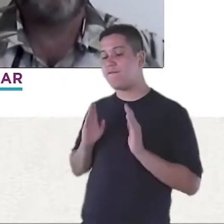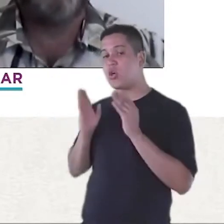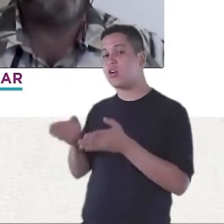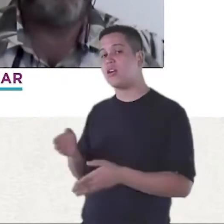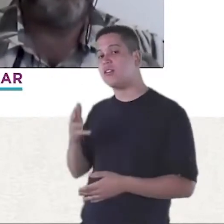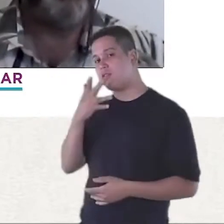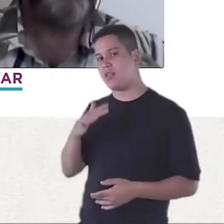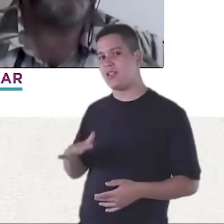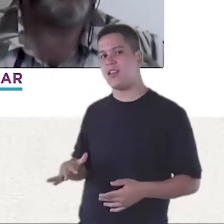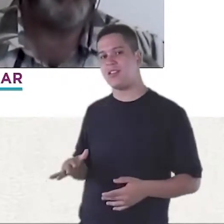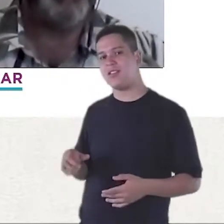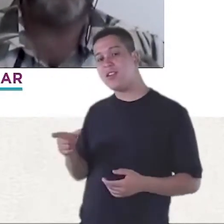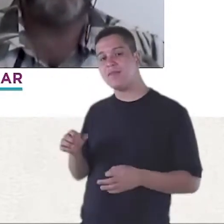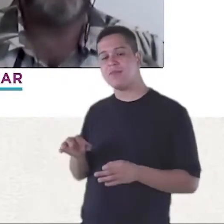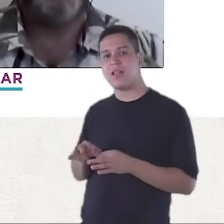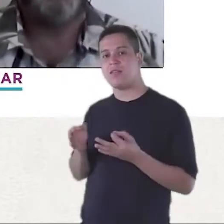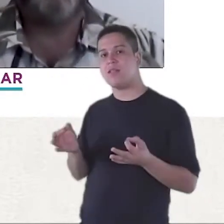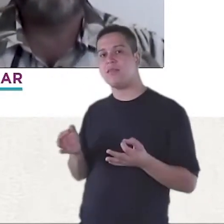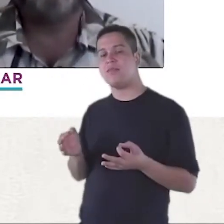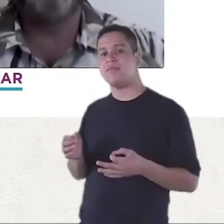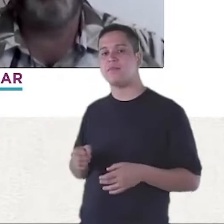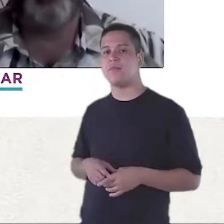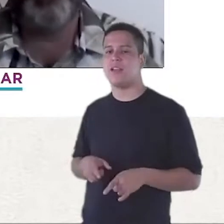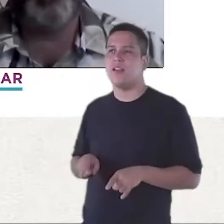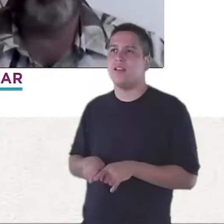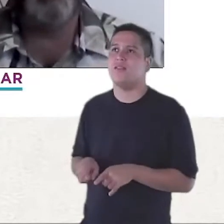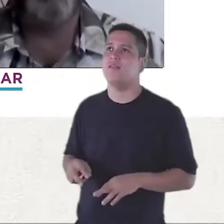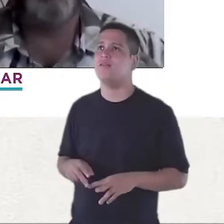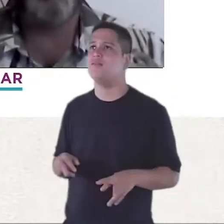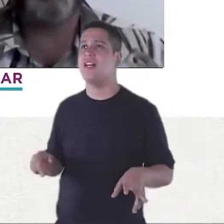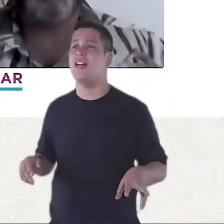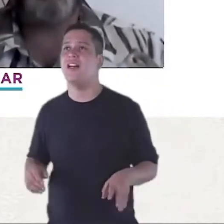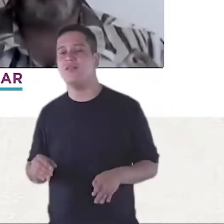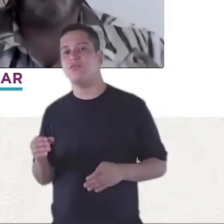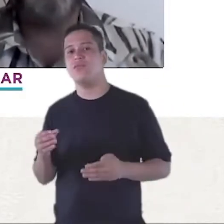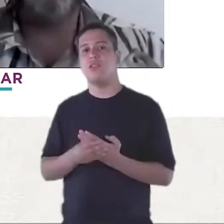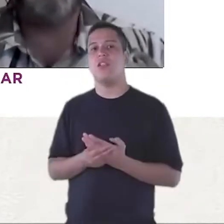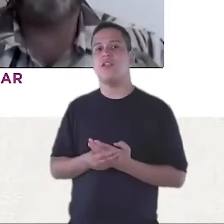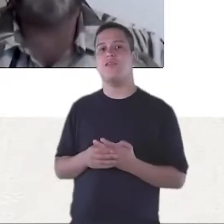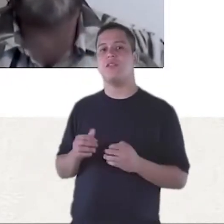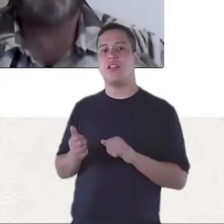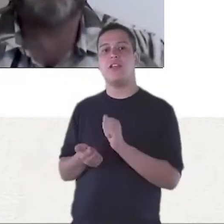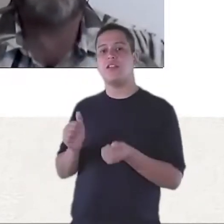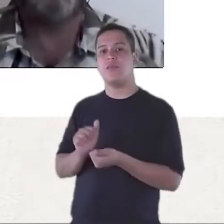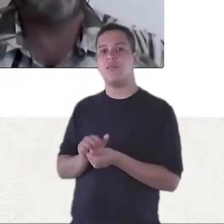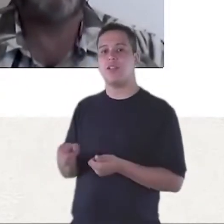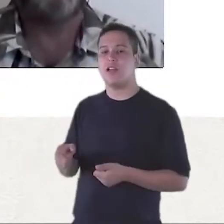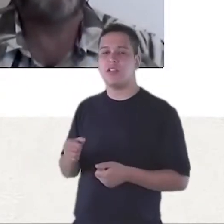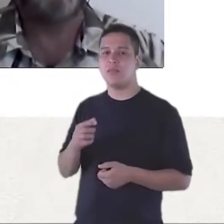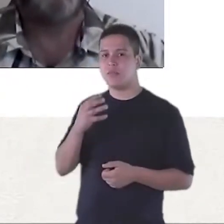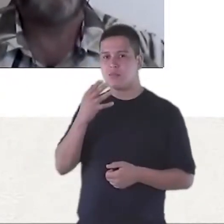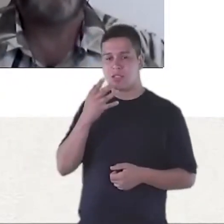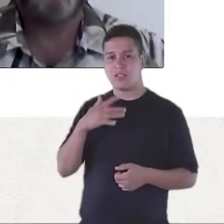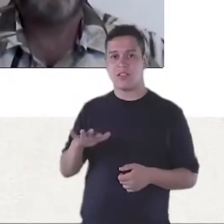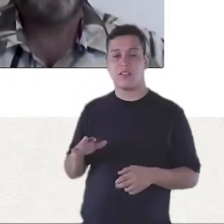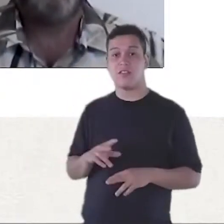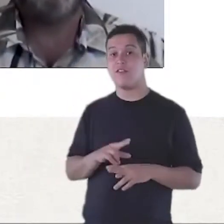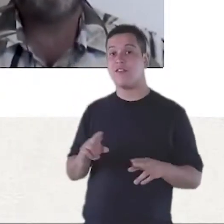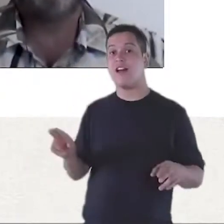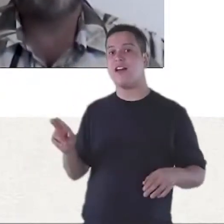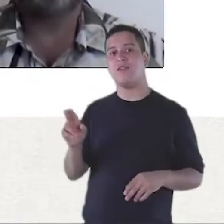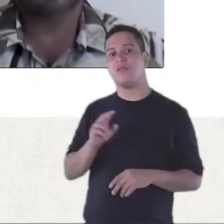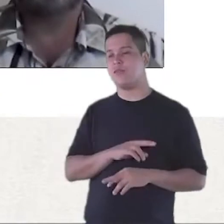Didático, como Filhote de Cruz Credo, como Lulu, como Te Pego na Saída.